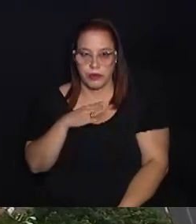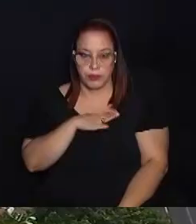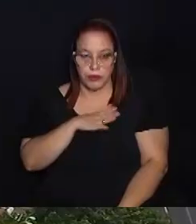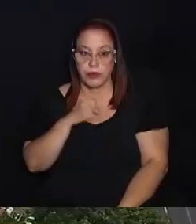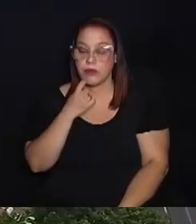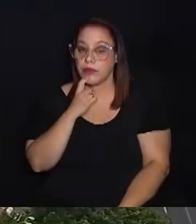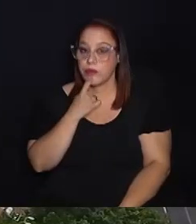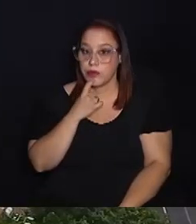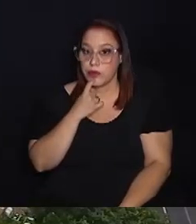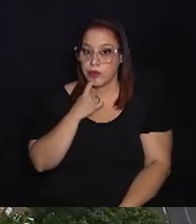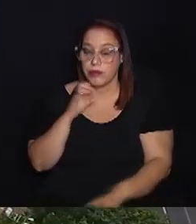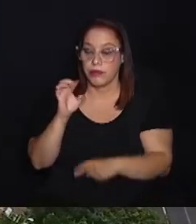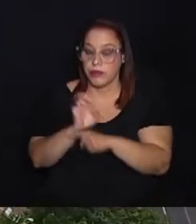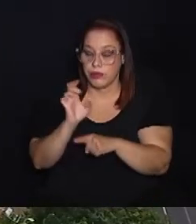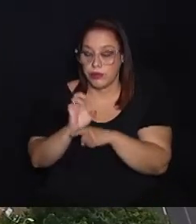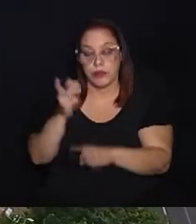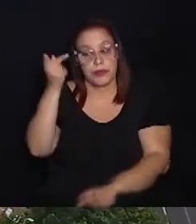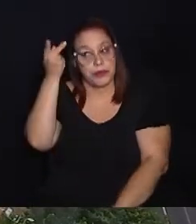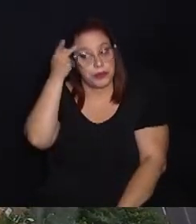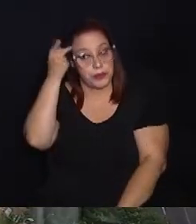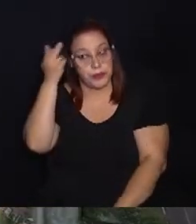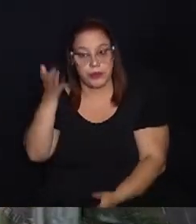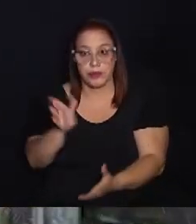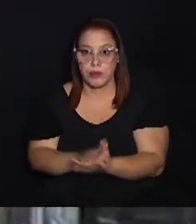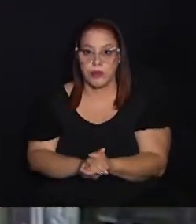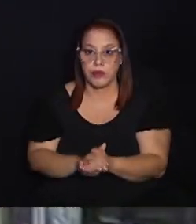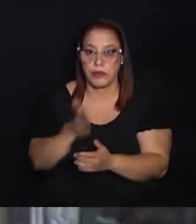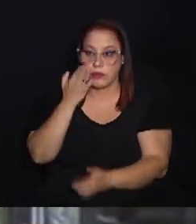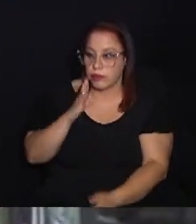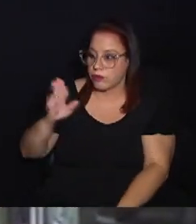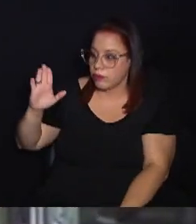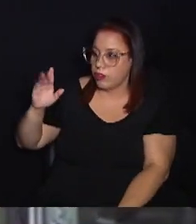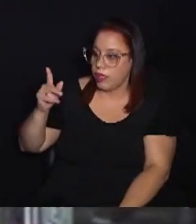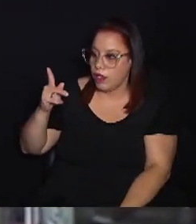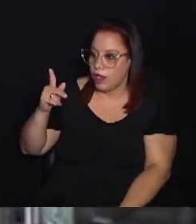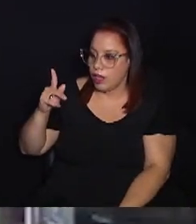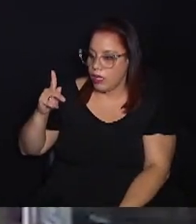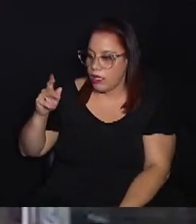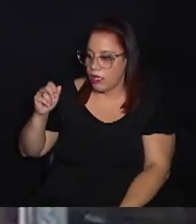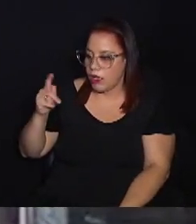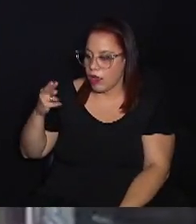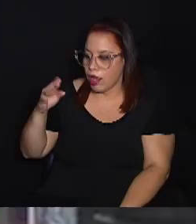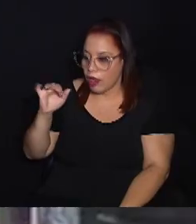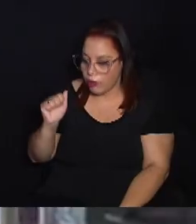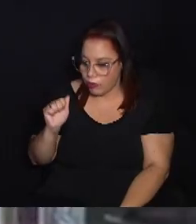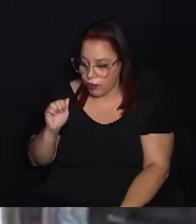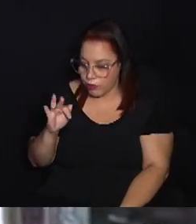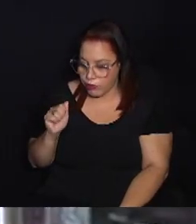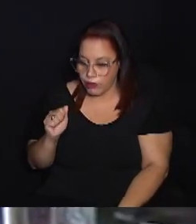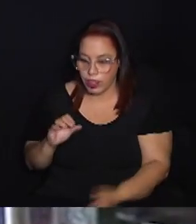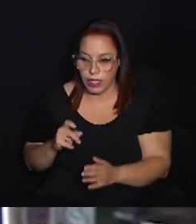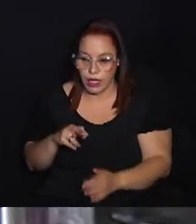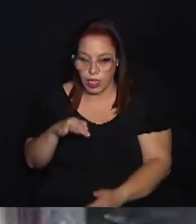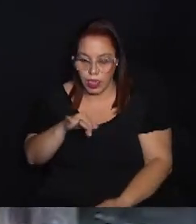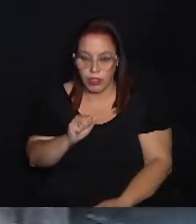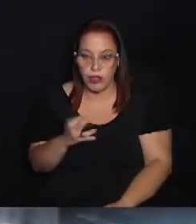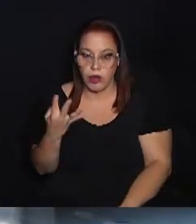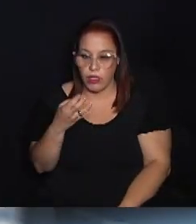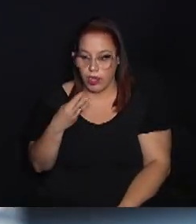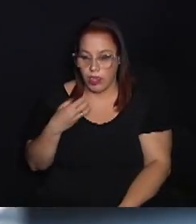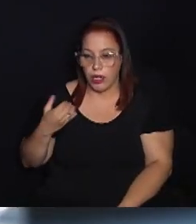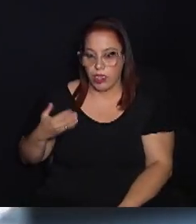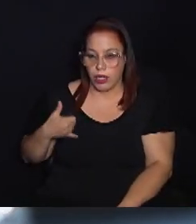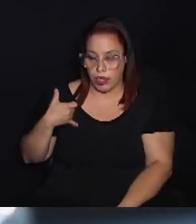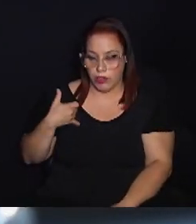Campinas Estado de São Paulo o candidato Rafa zimbal do cidadania tem 43